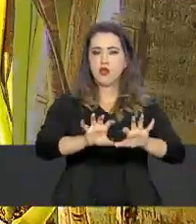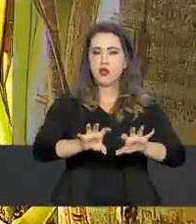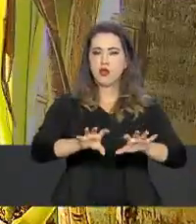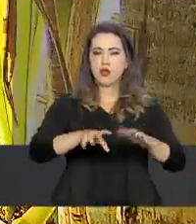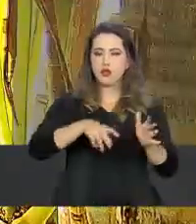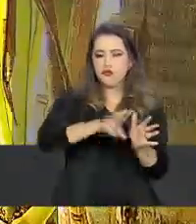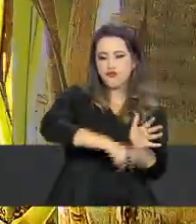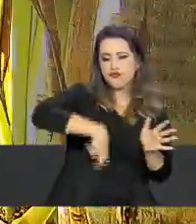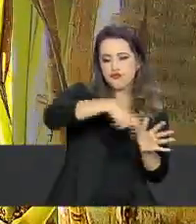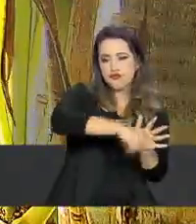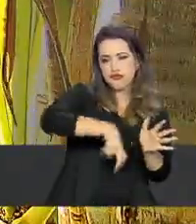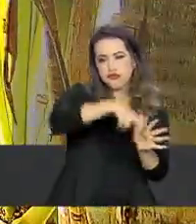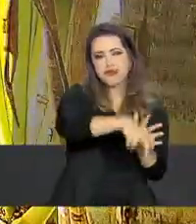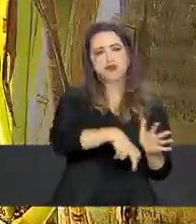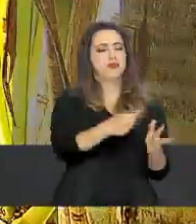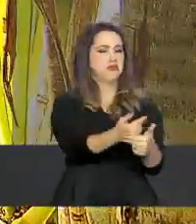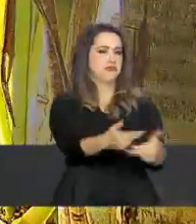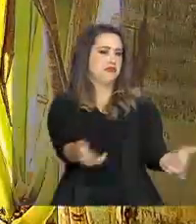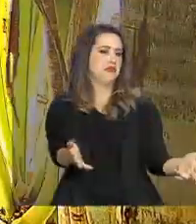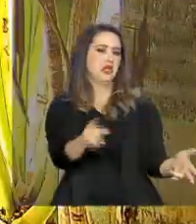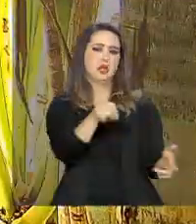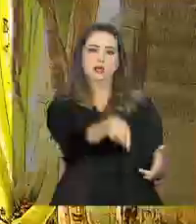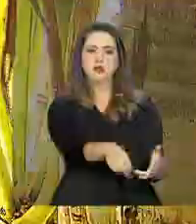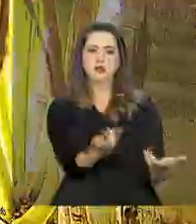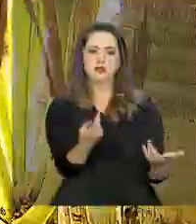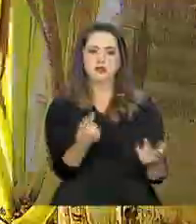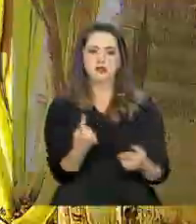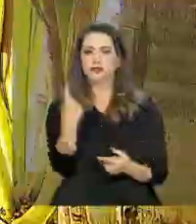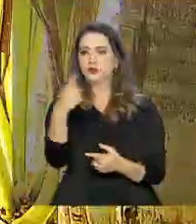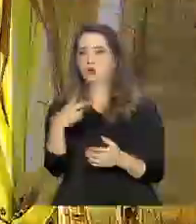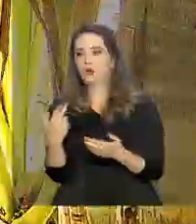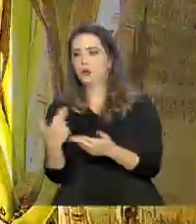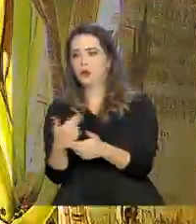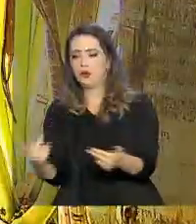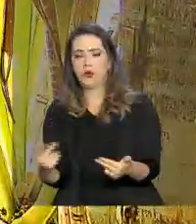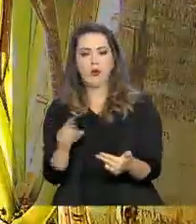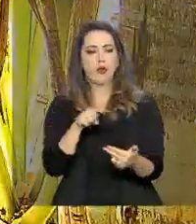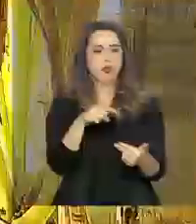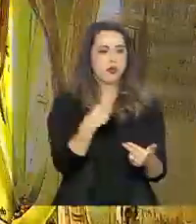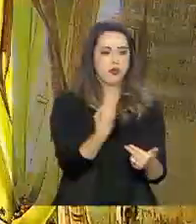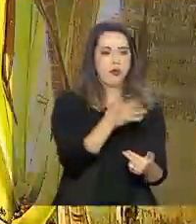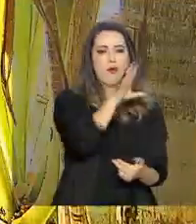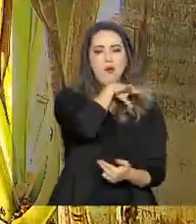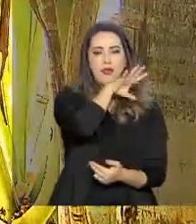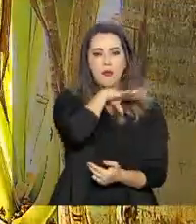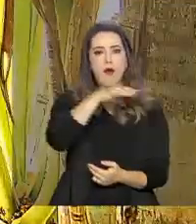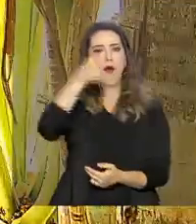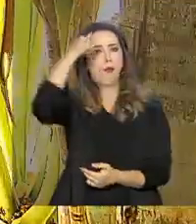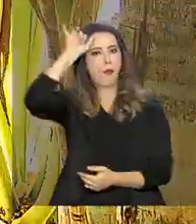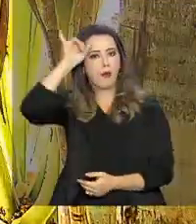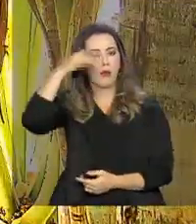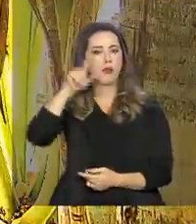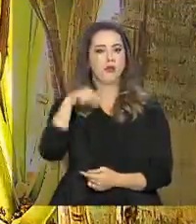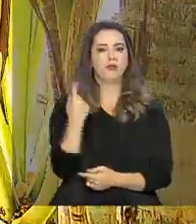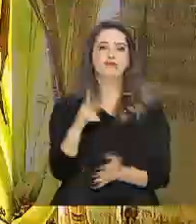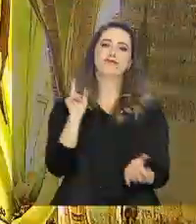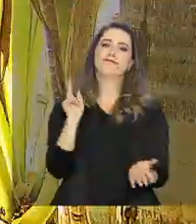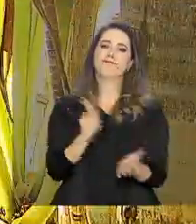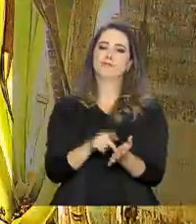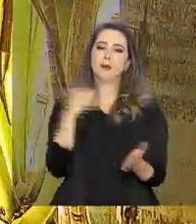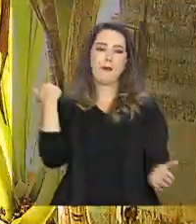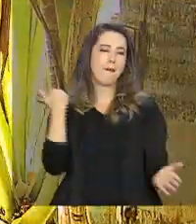digamos de monoculturas ou de gado a gente está na verdade